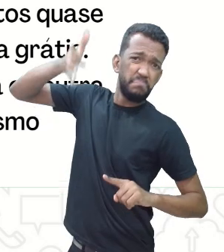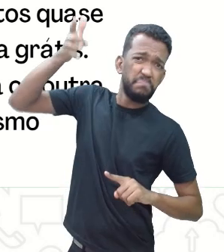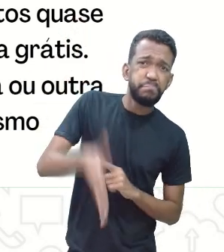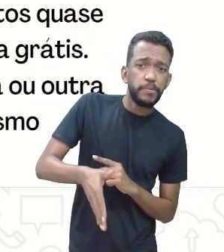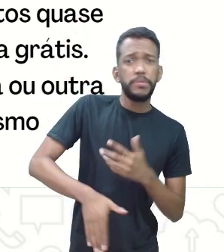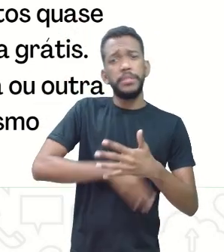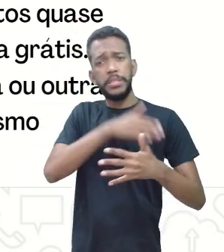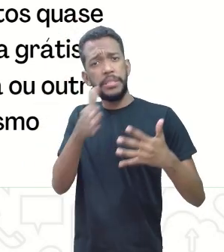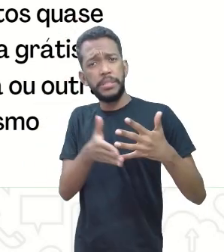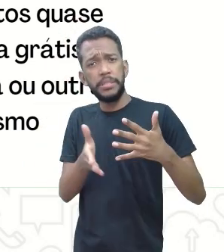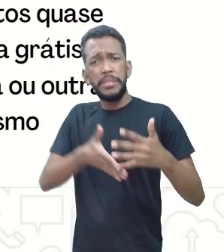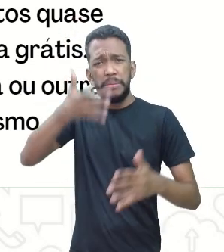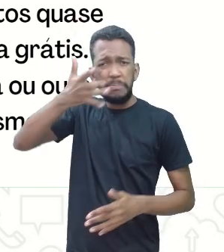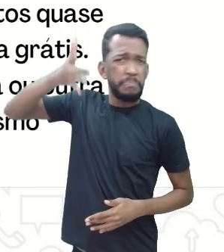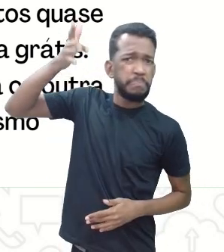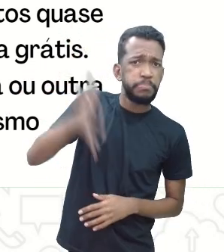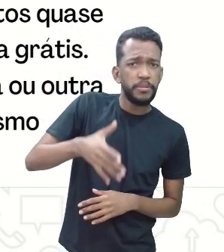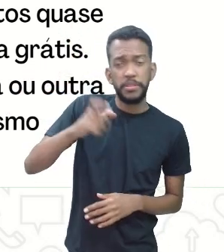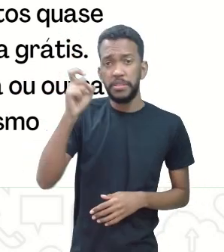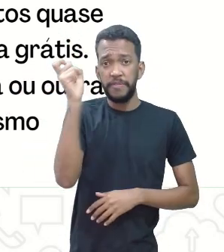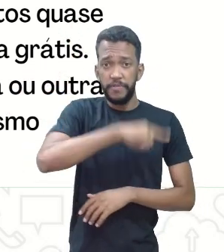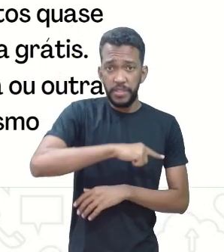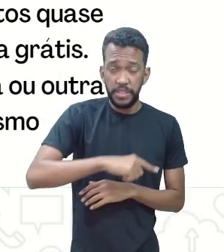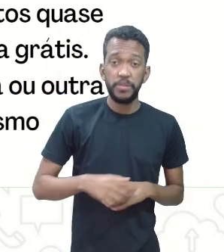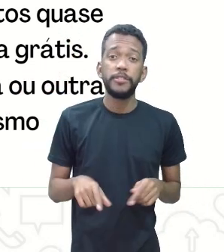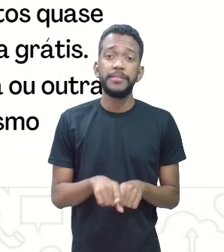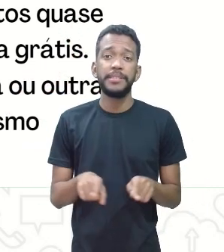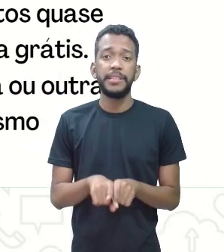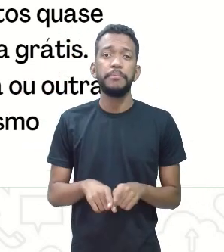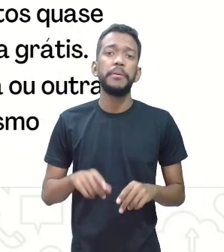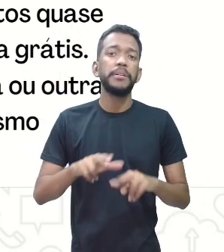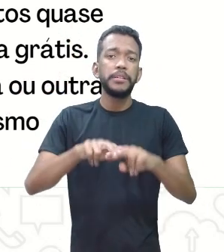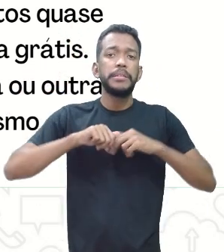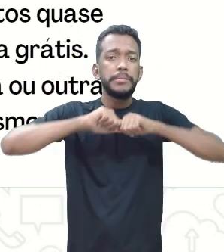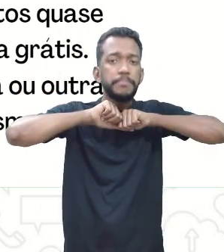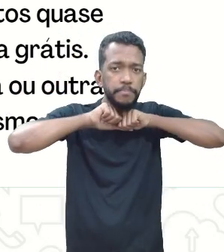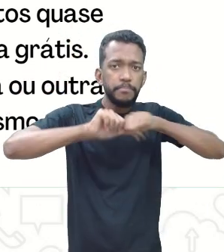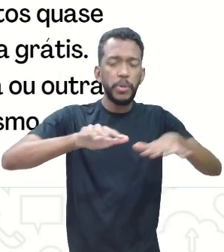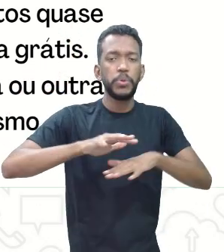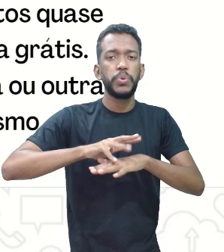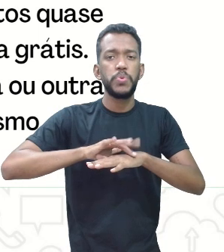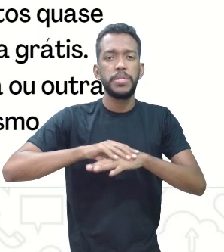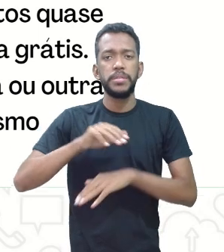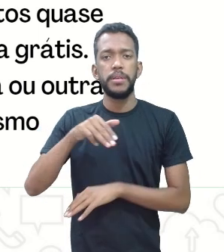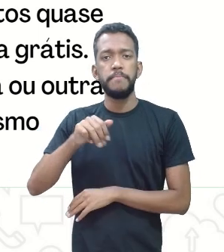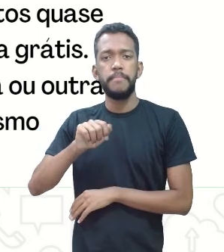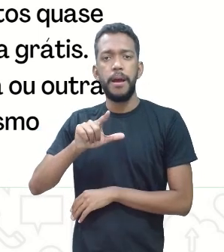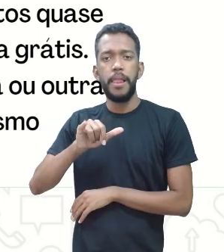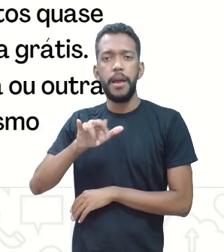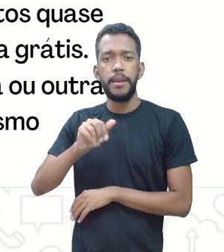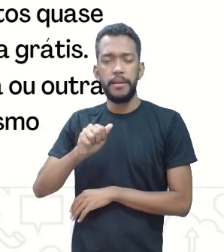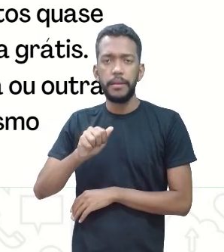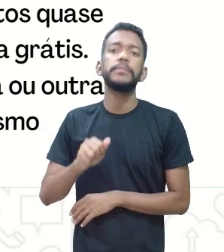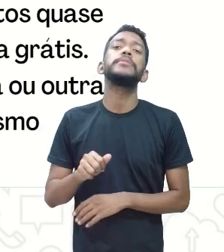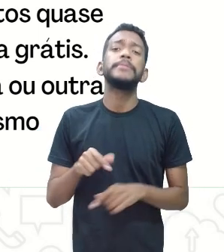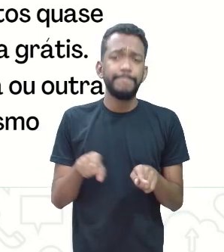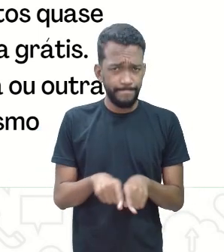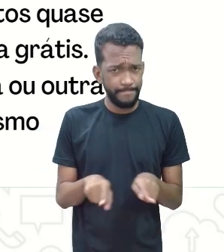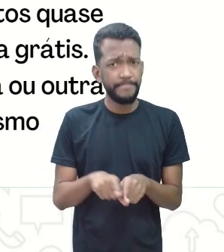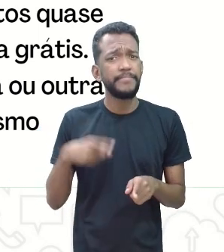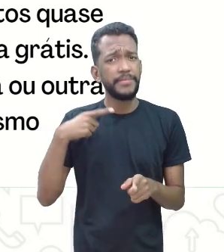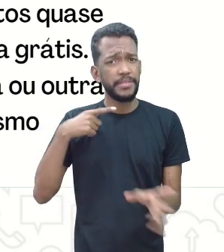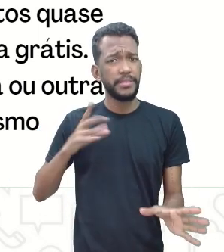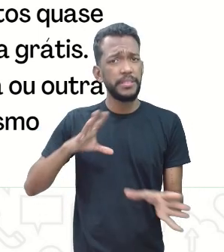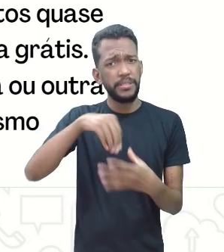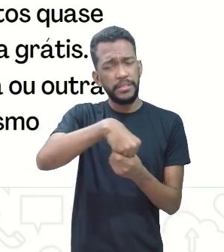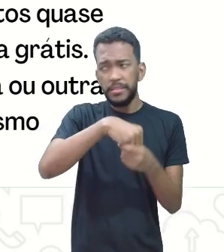mais difíceis, né, possíveis. A incidência da malária é espantosa, sobretudo em algumas